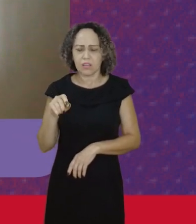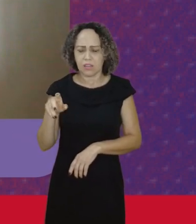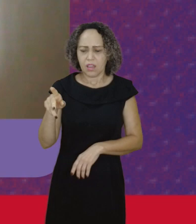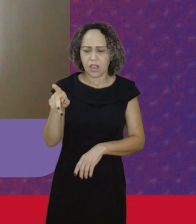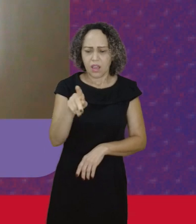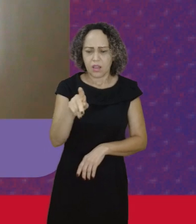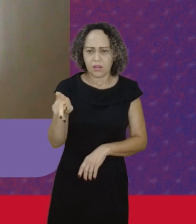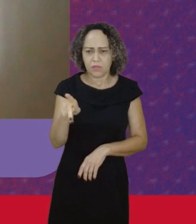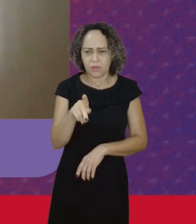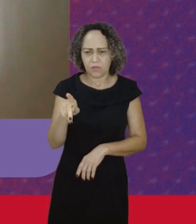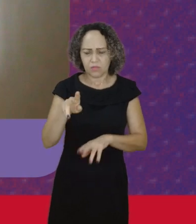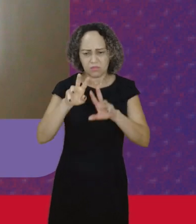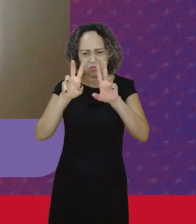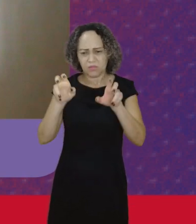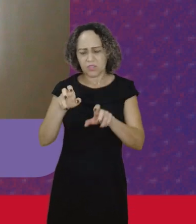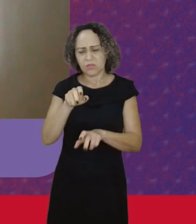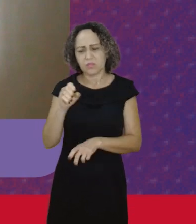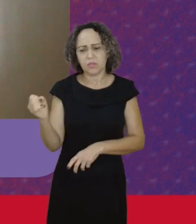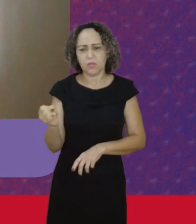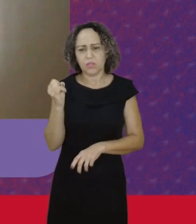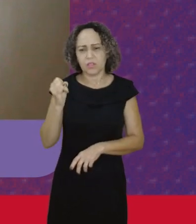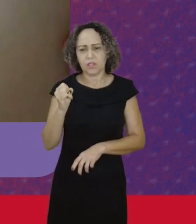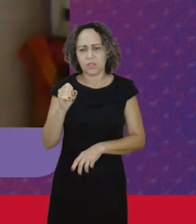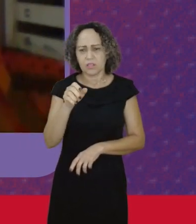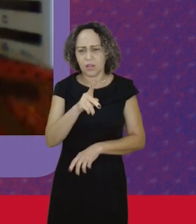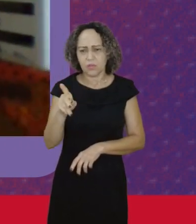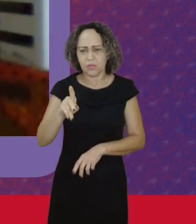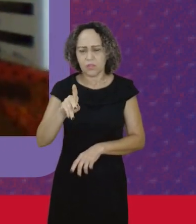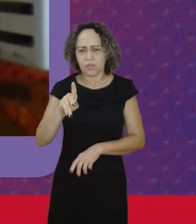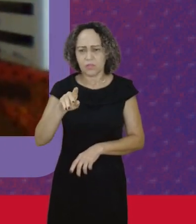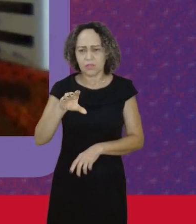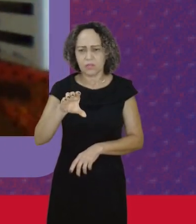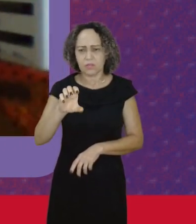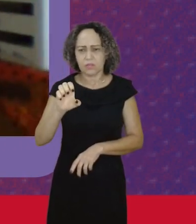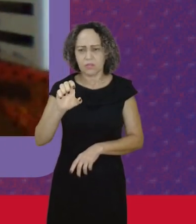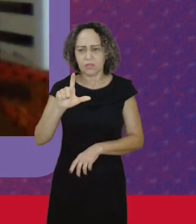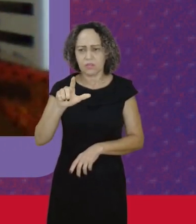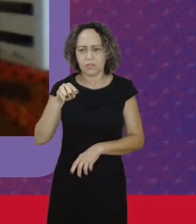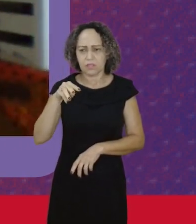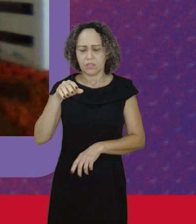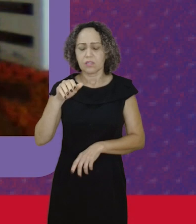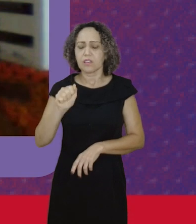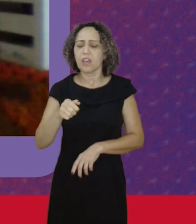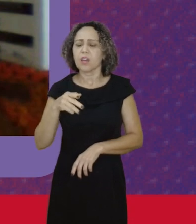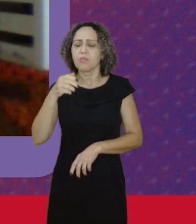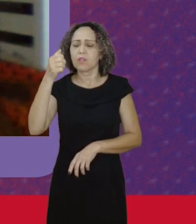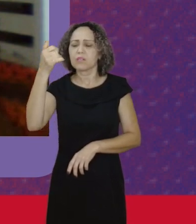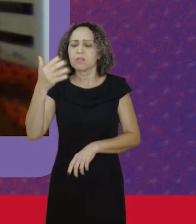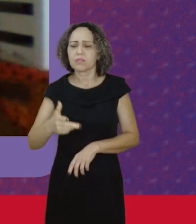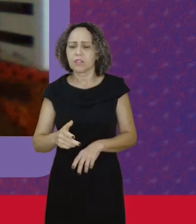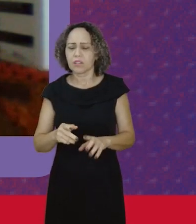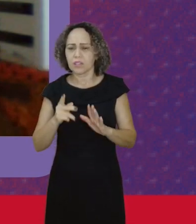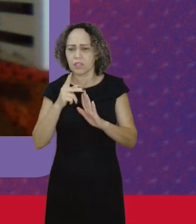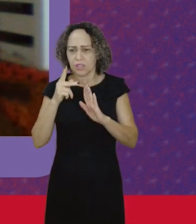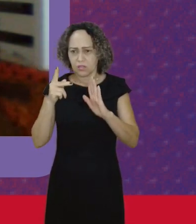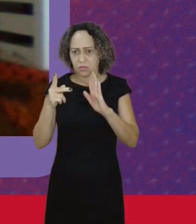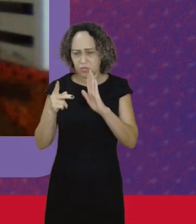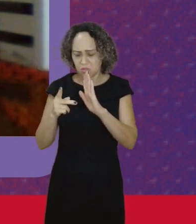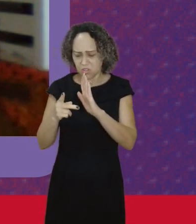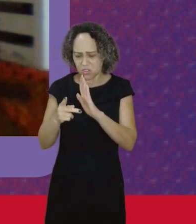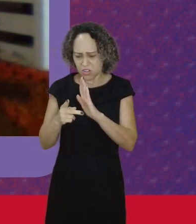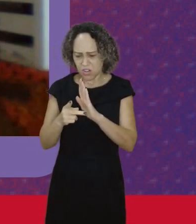tem trazido isso, traz isso nas suas aulas, lembrar, por exemplo, que este é um projeto mundializado,